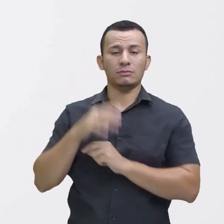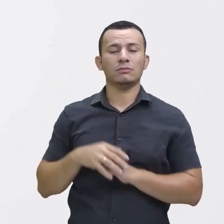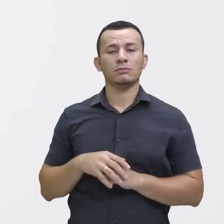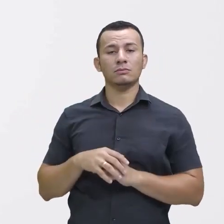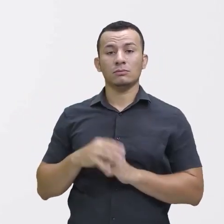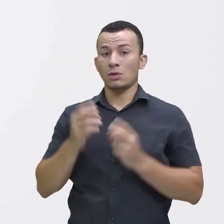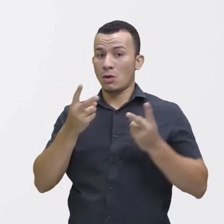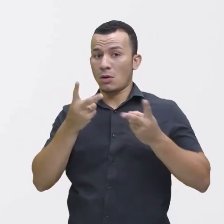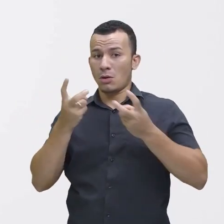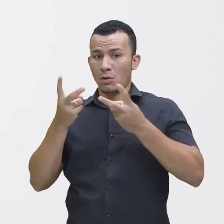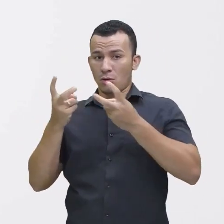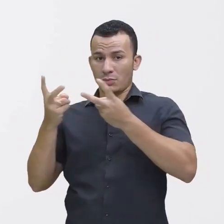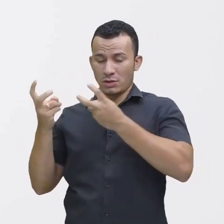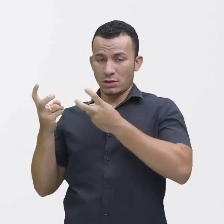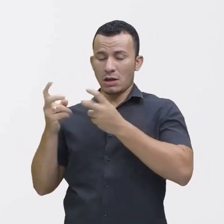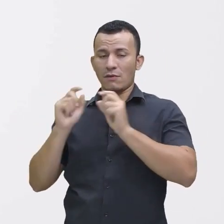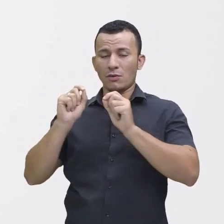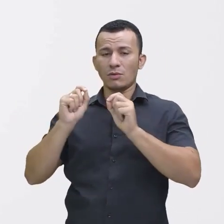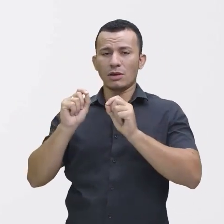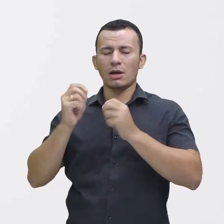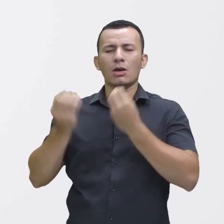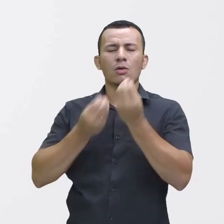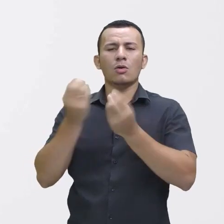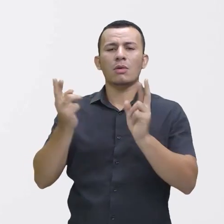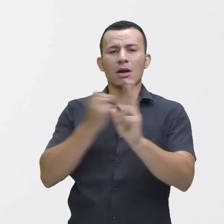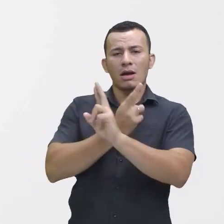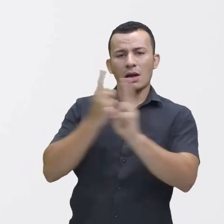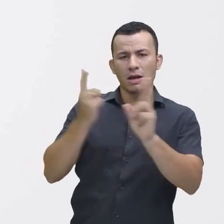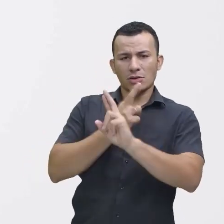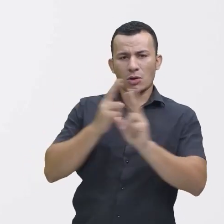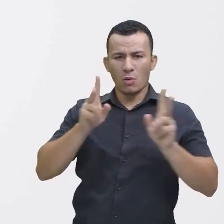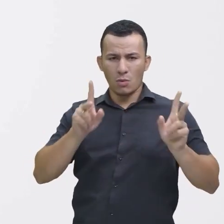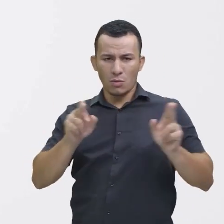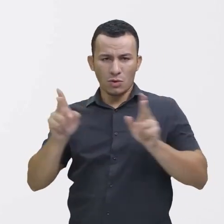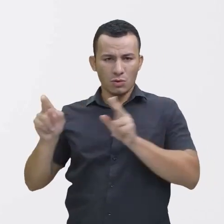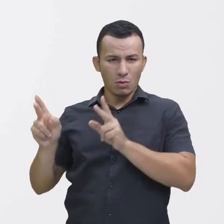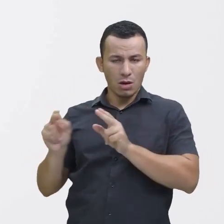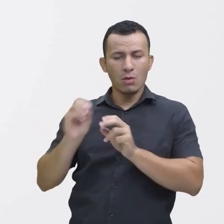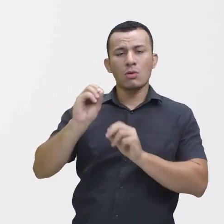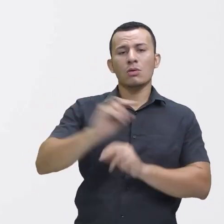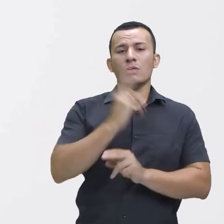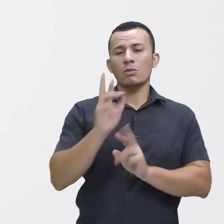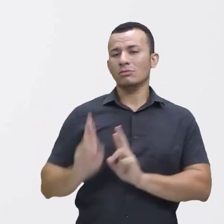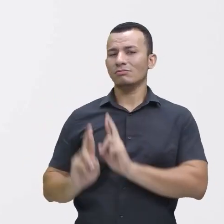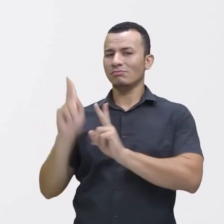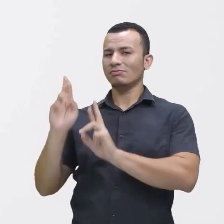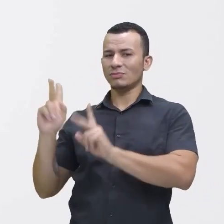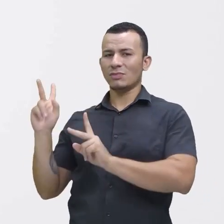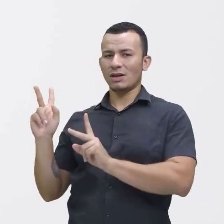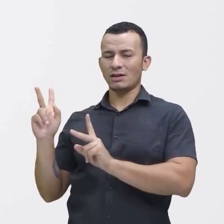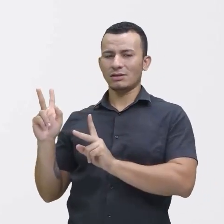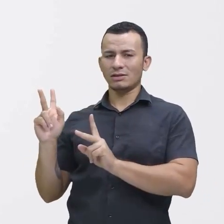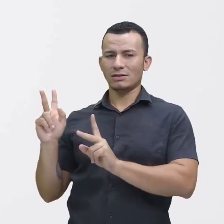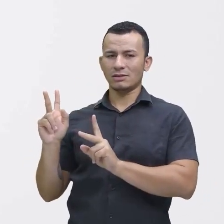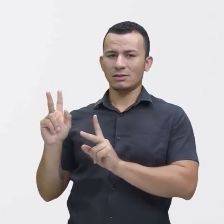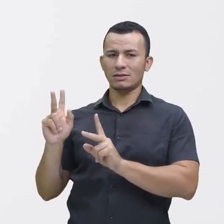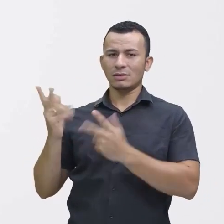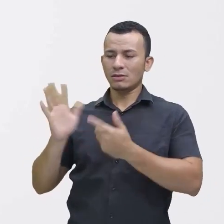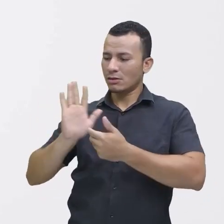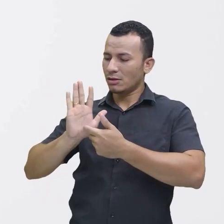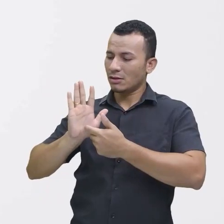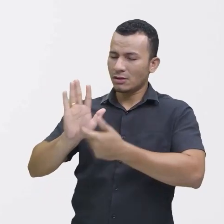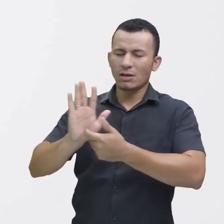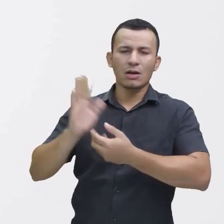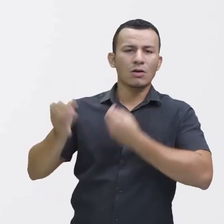abaixo, verifique se houve uma relação de igualdade ou de diferença e demonstre através